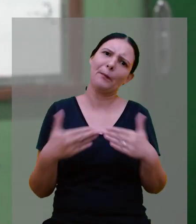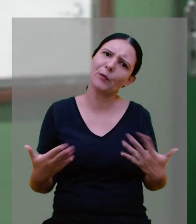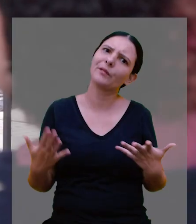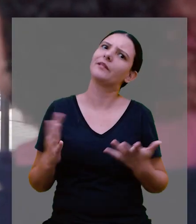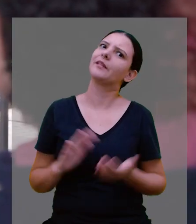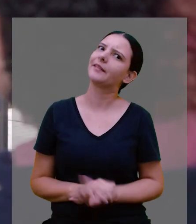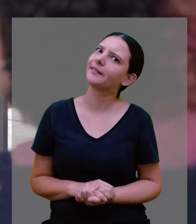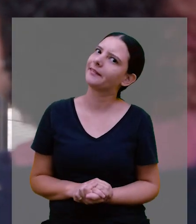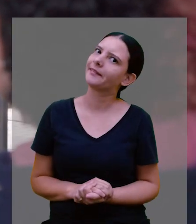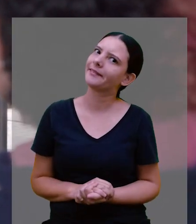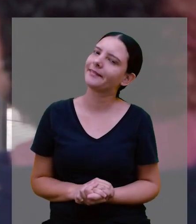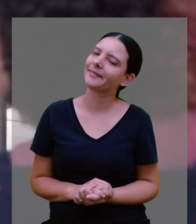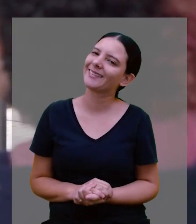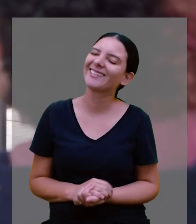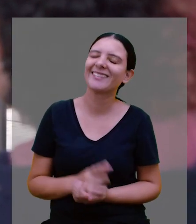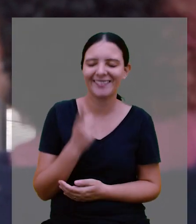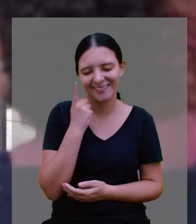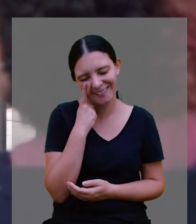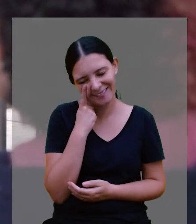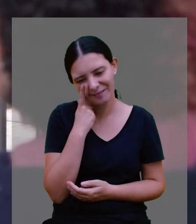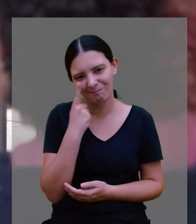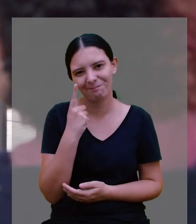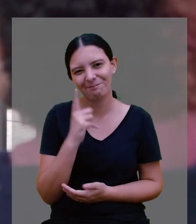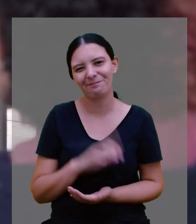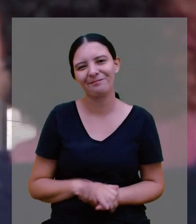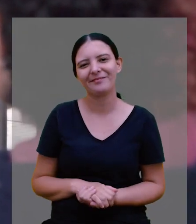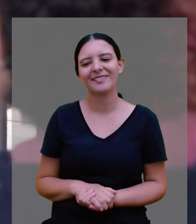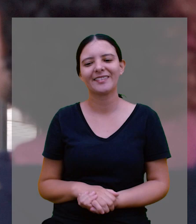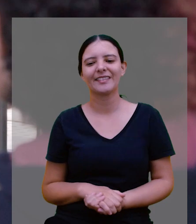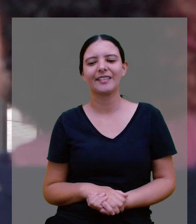Porque, olha só.